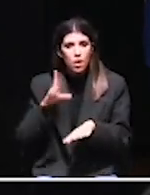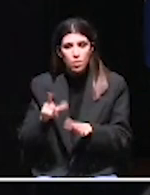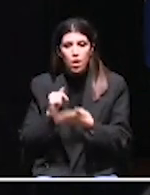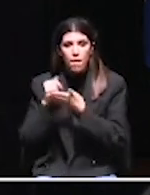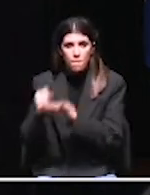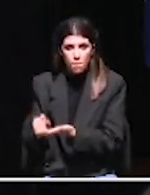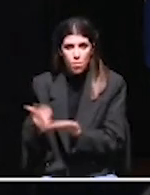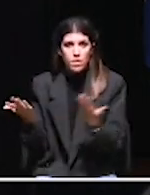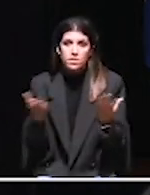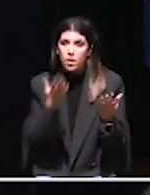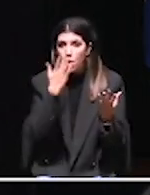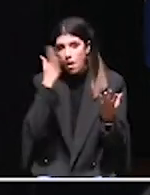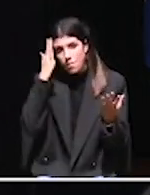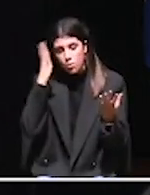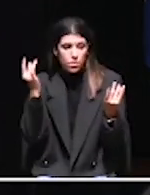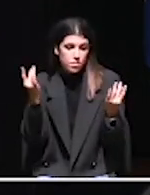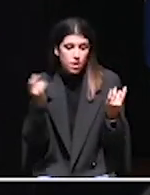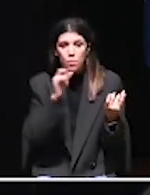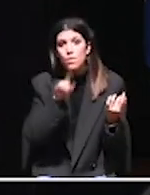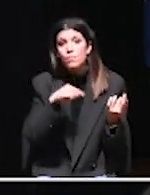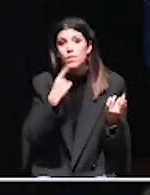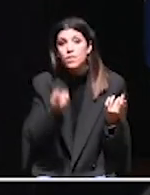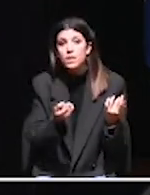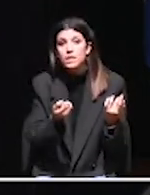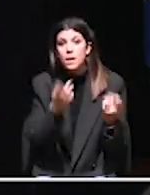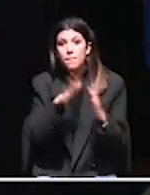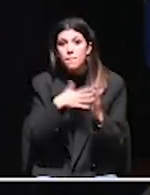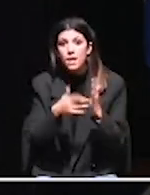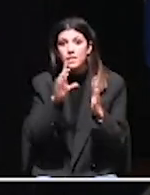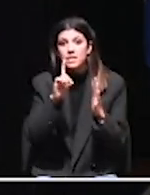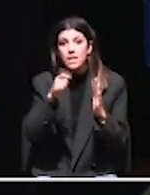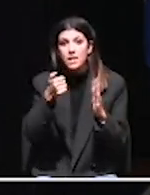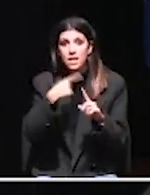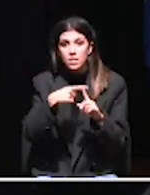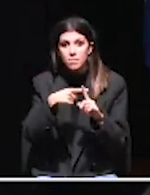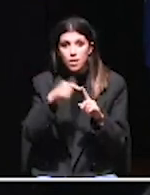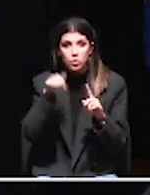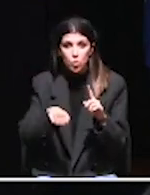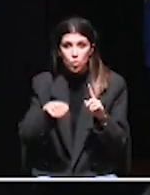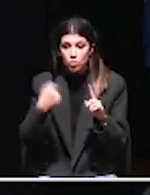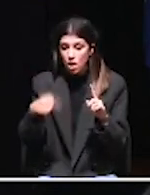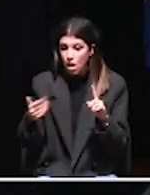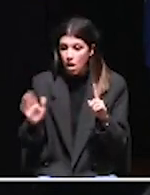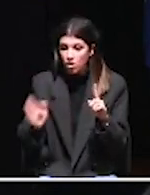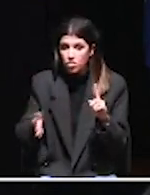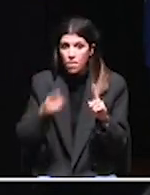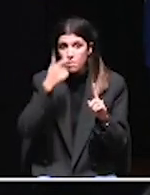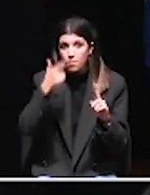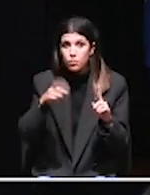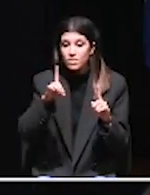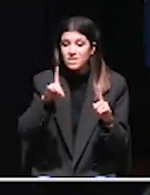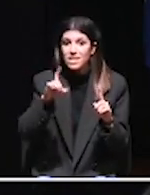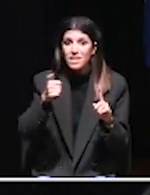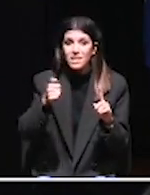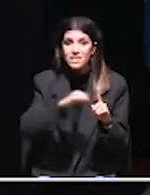Lisboa. Portanto, brincando com os números, poderíamos dizer que este plano de 65+, já hoje existe para